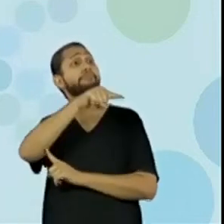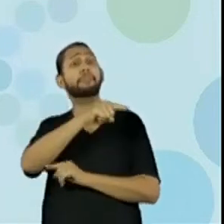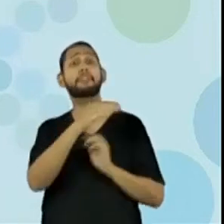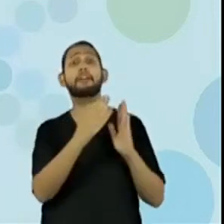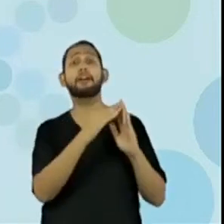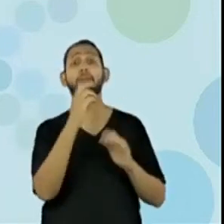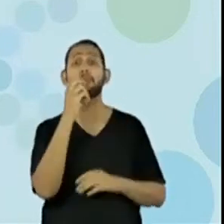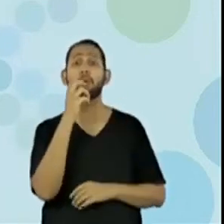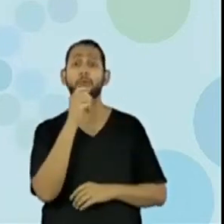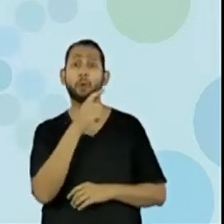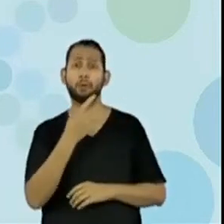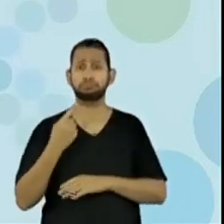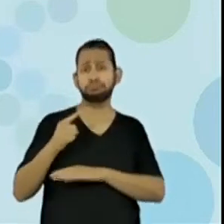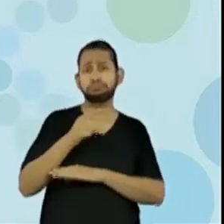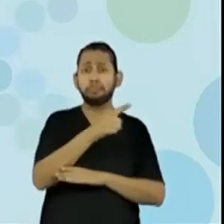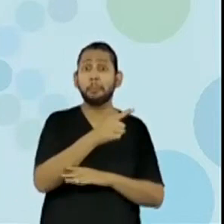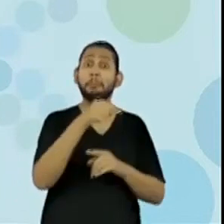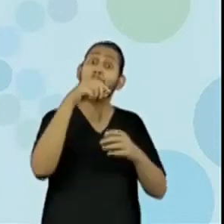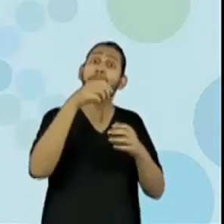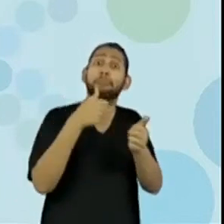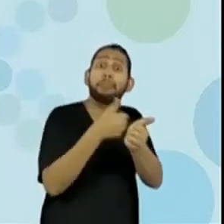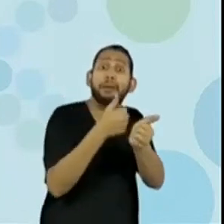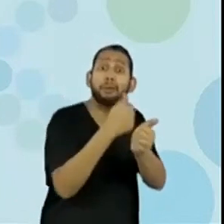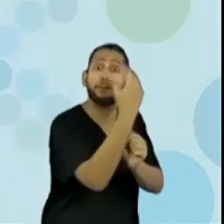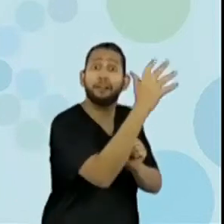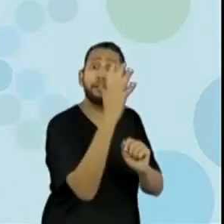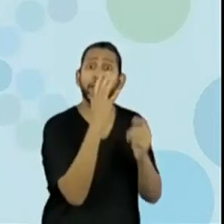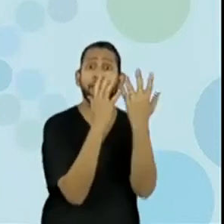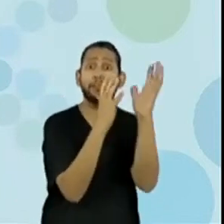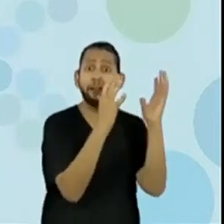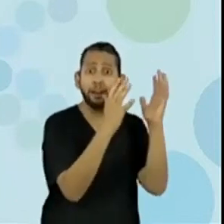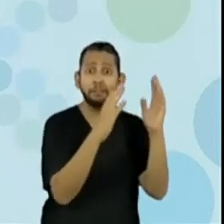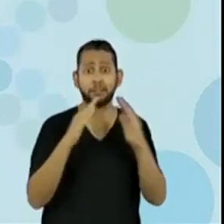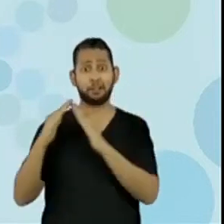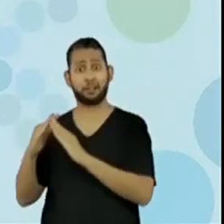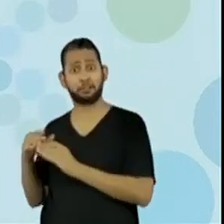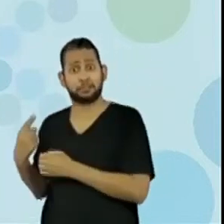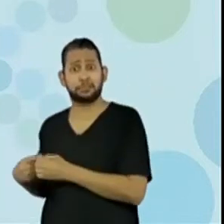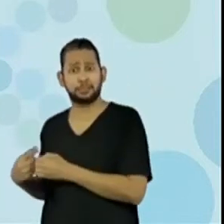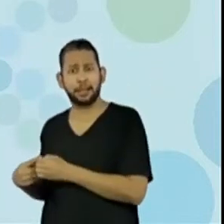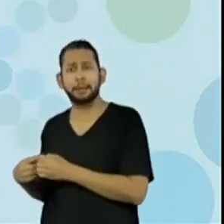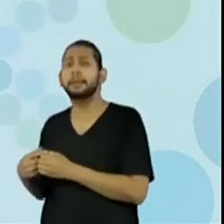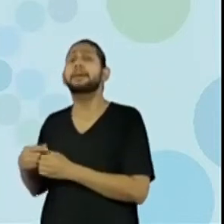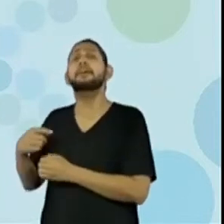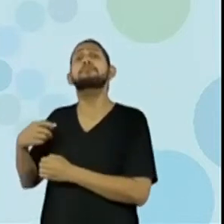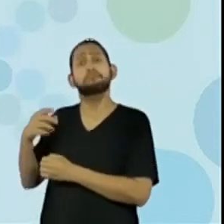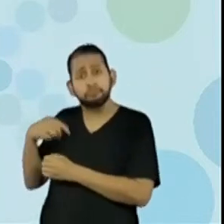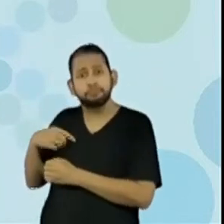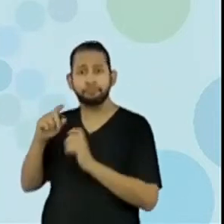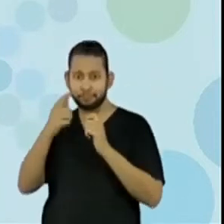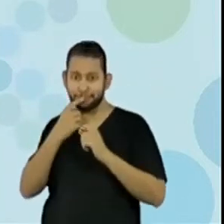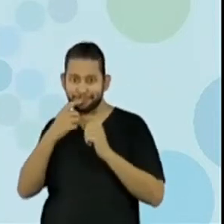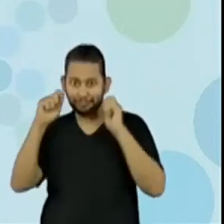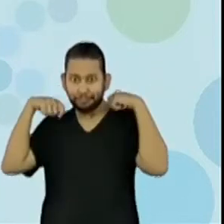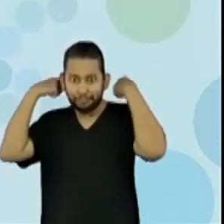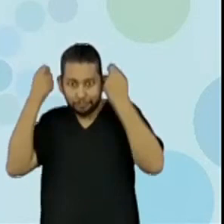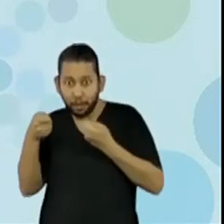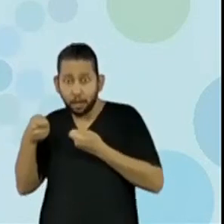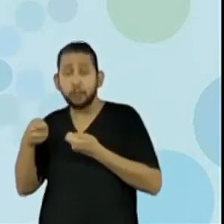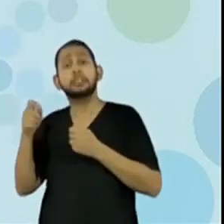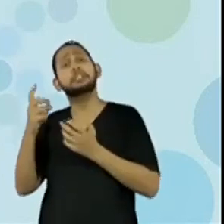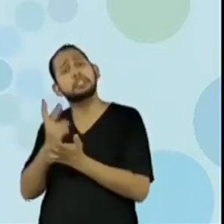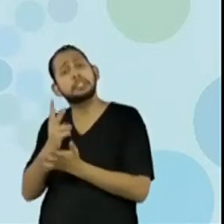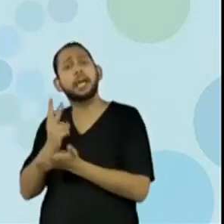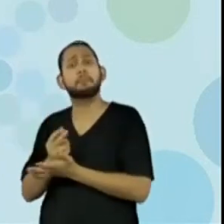casinha no interior da mata. De vez em quando, ia lá visitá-la com sua mãe e sempre levavam alguns mantimentos.